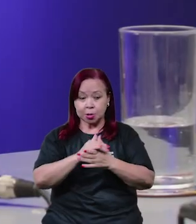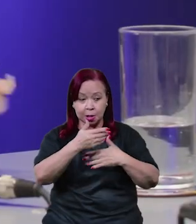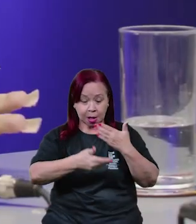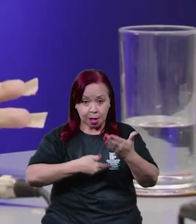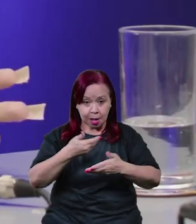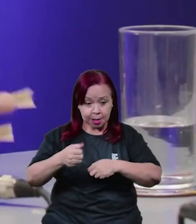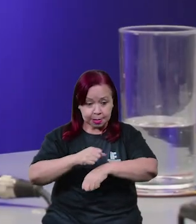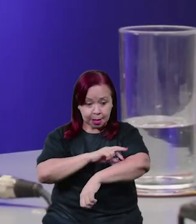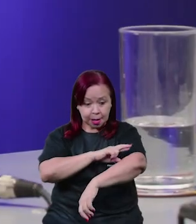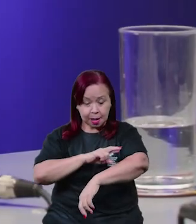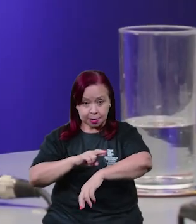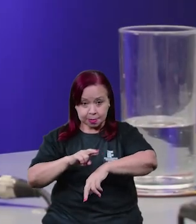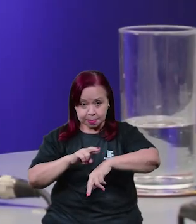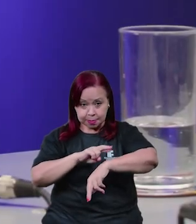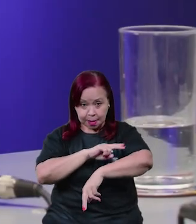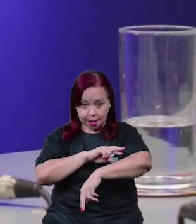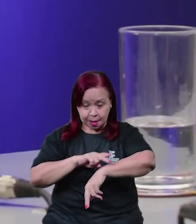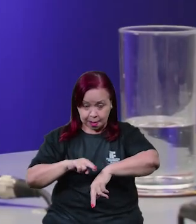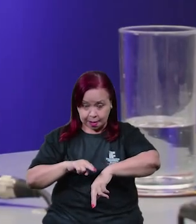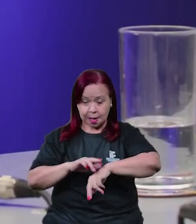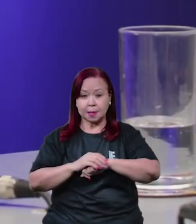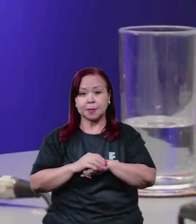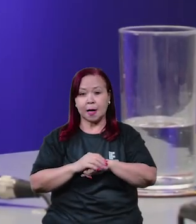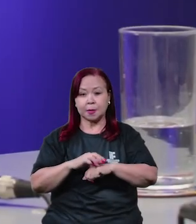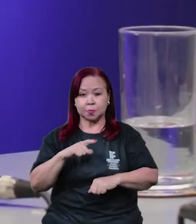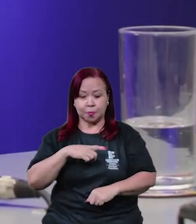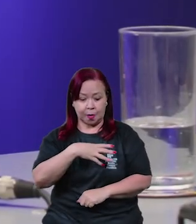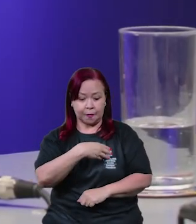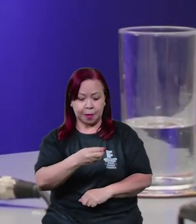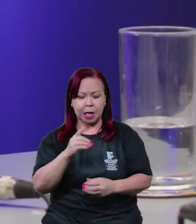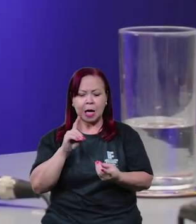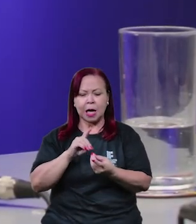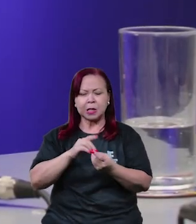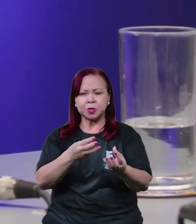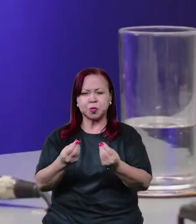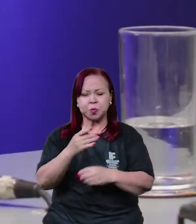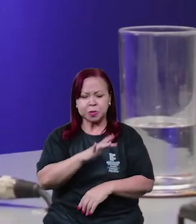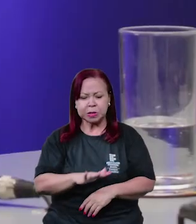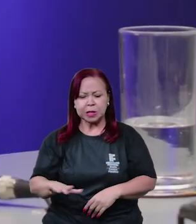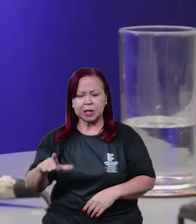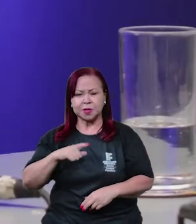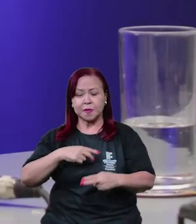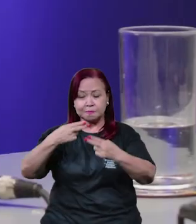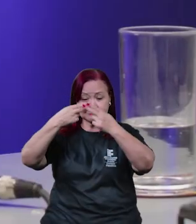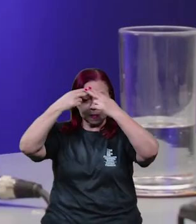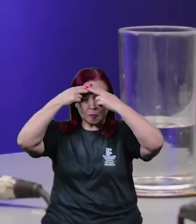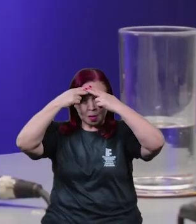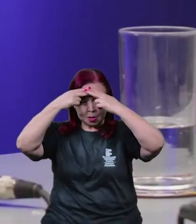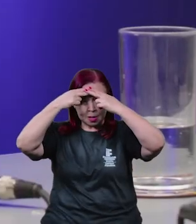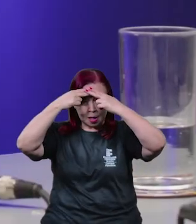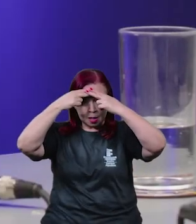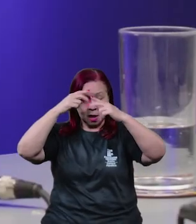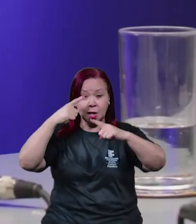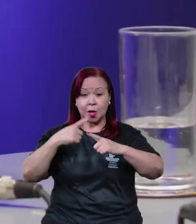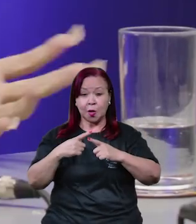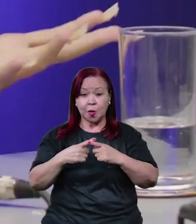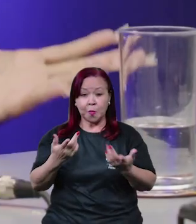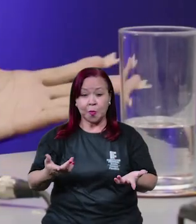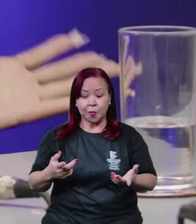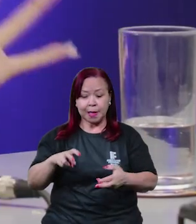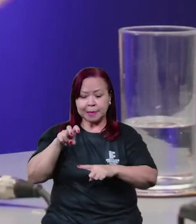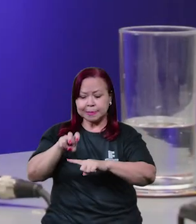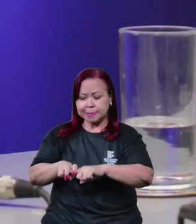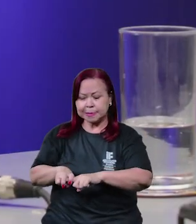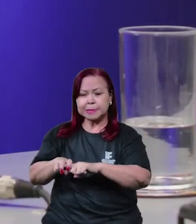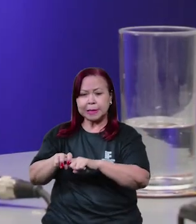que tiveram filhos, que eu atendi já muitas crianças que realmente tiveram traumatizada, porque de sentar